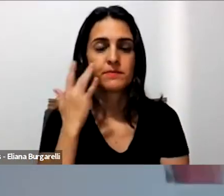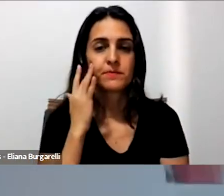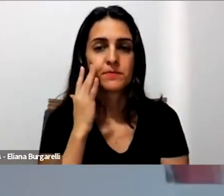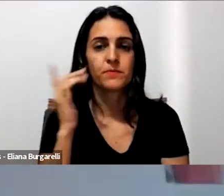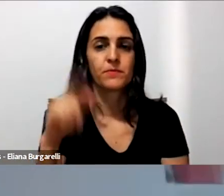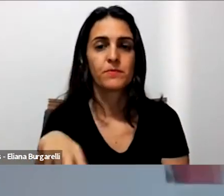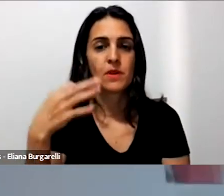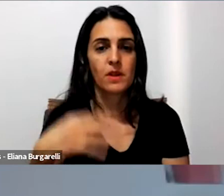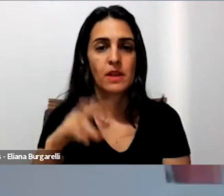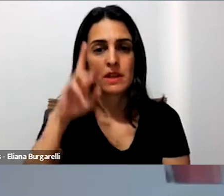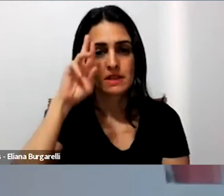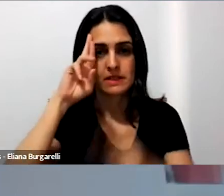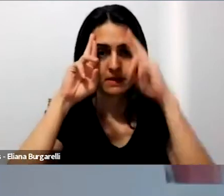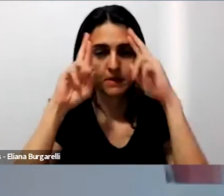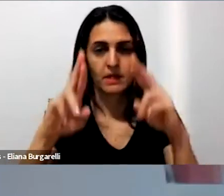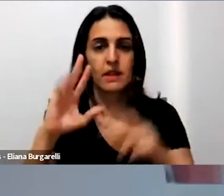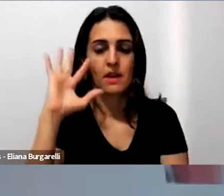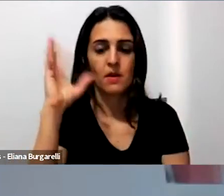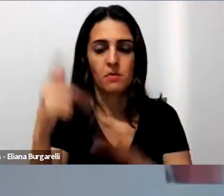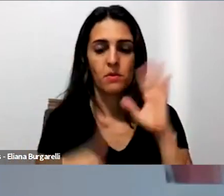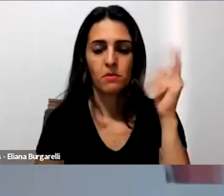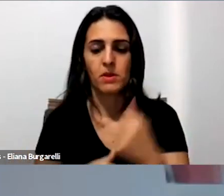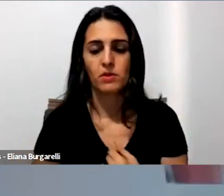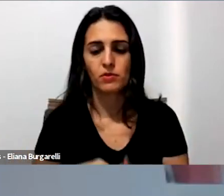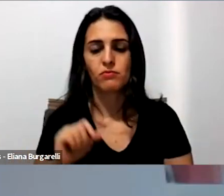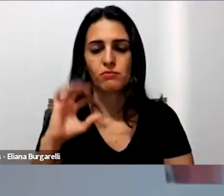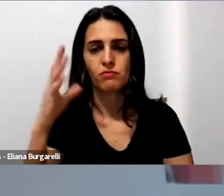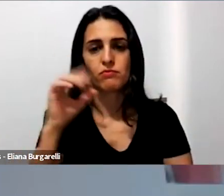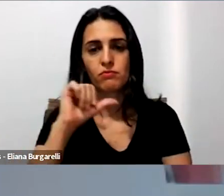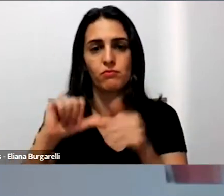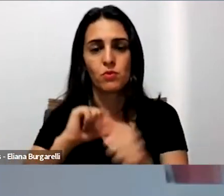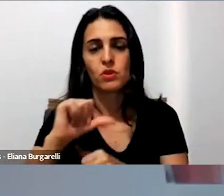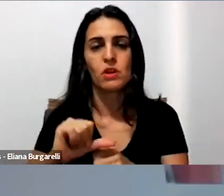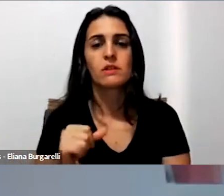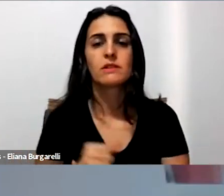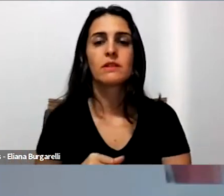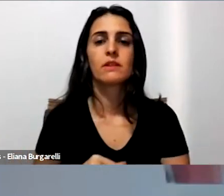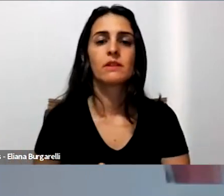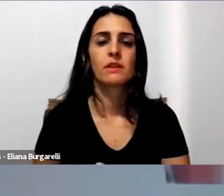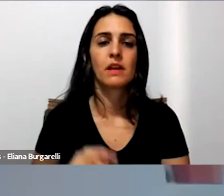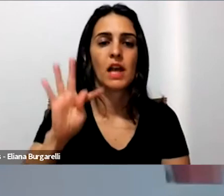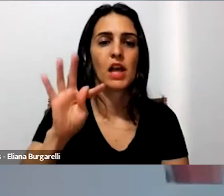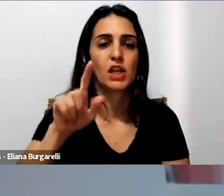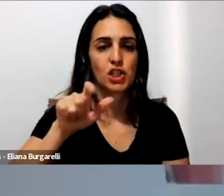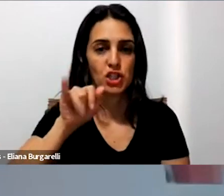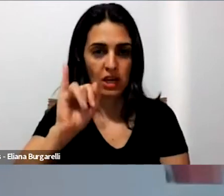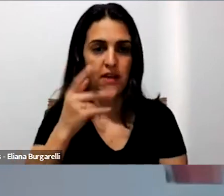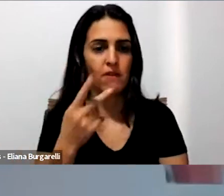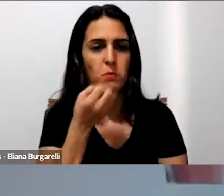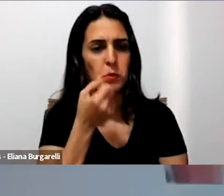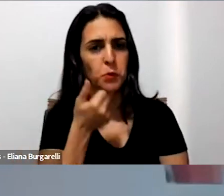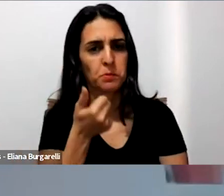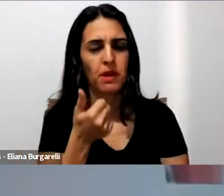o meio ambiente. E tem uma mudança no modo de se produzir. A Chay colocou muito bem, tem produções que são